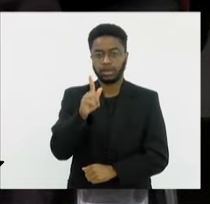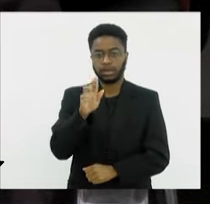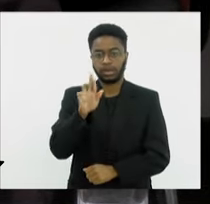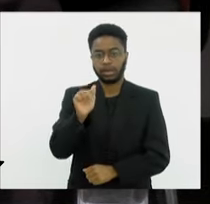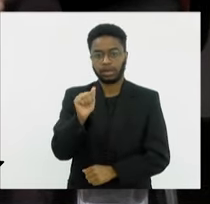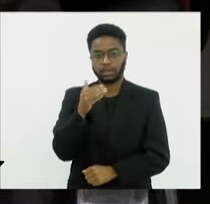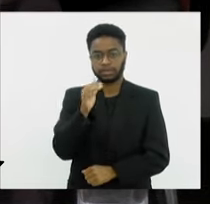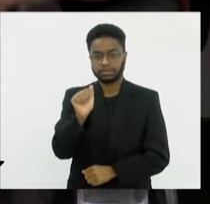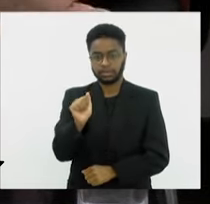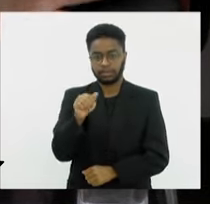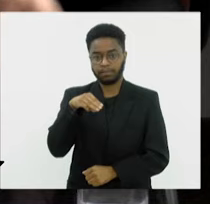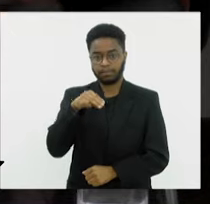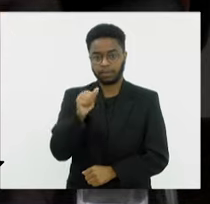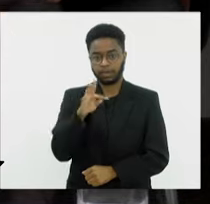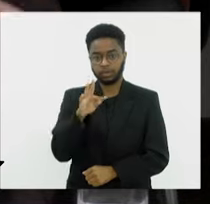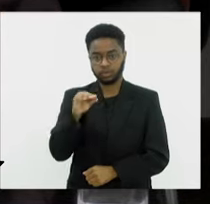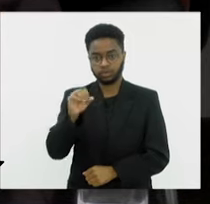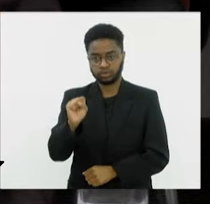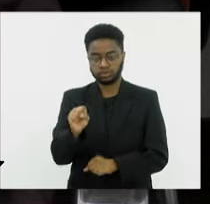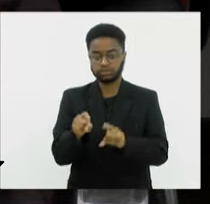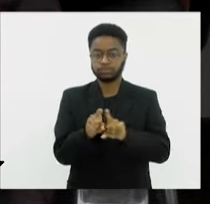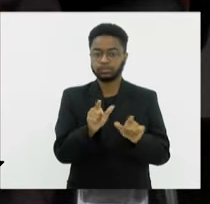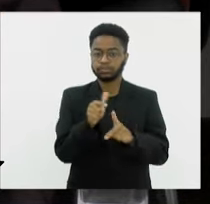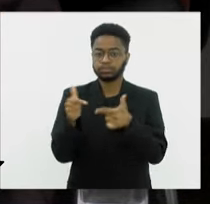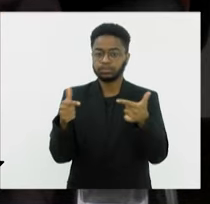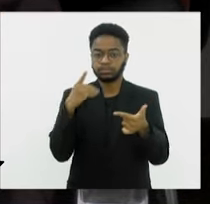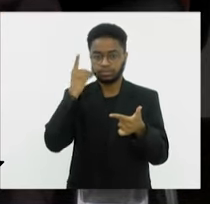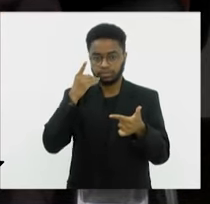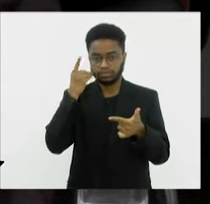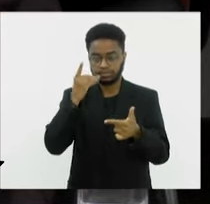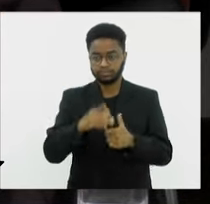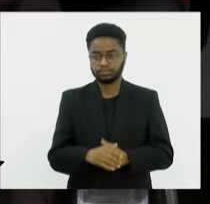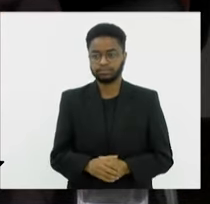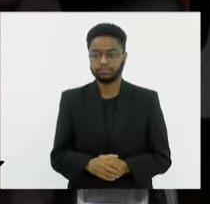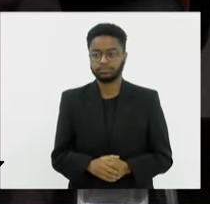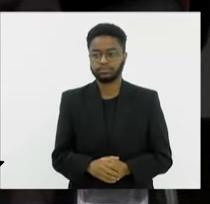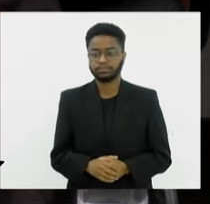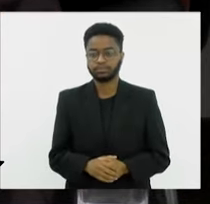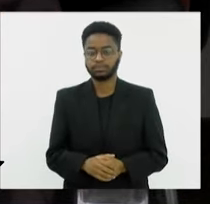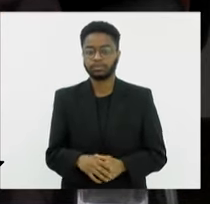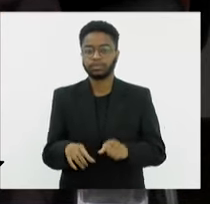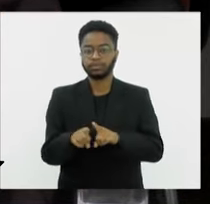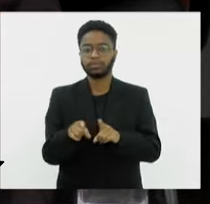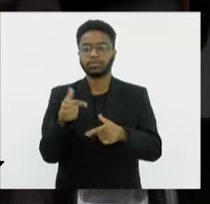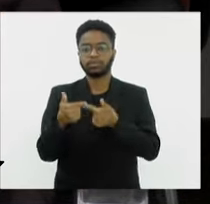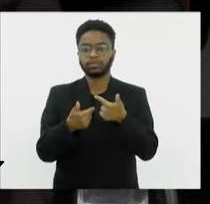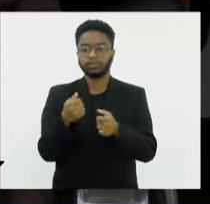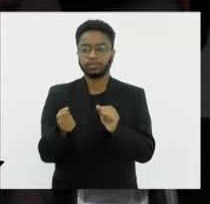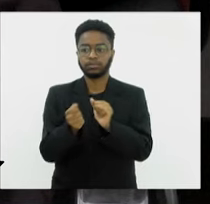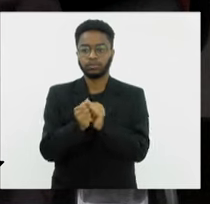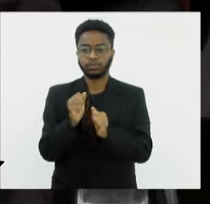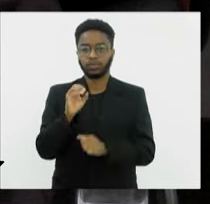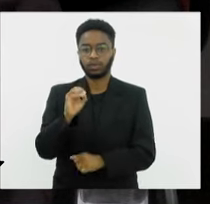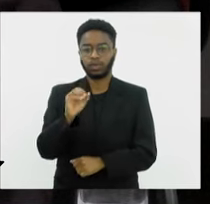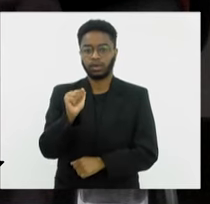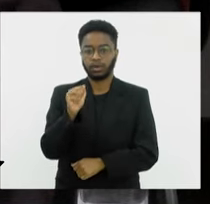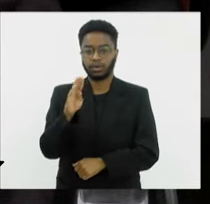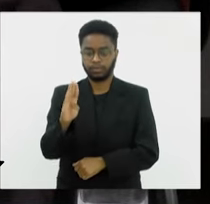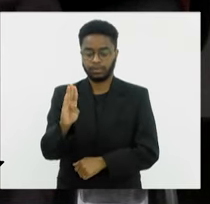outros deputados, mas a deputada Graça Matos, eu me lembro. Trabalhou em comum acordo com a OAB, né,